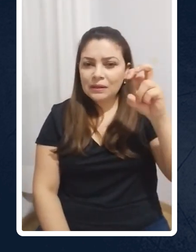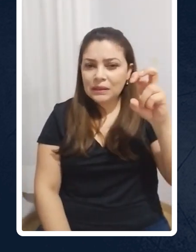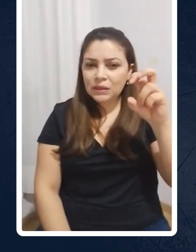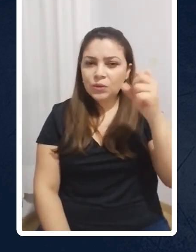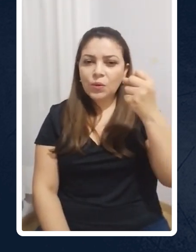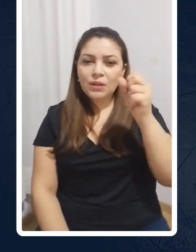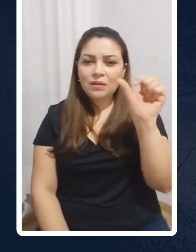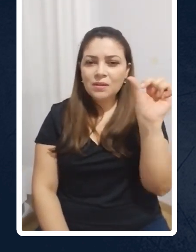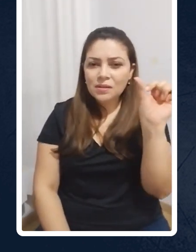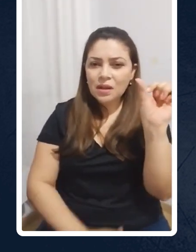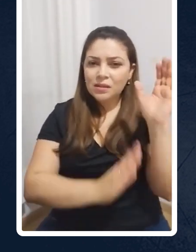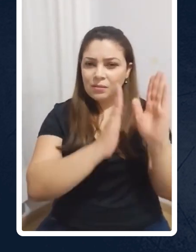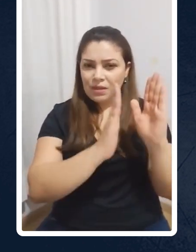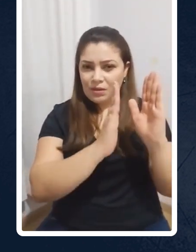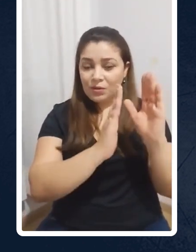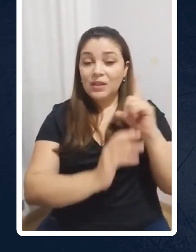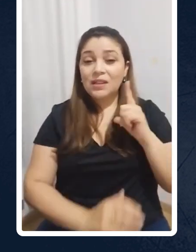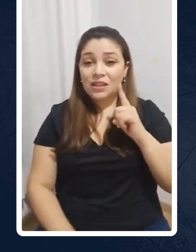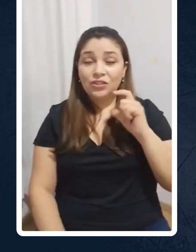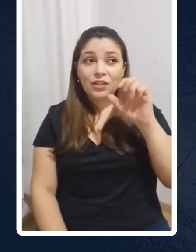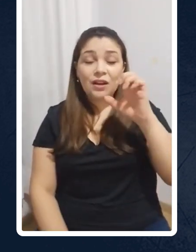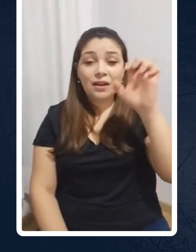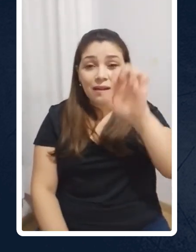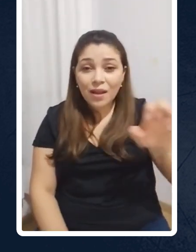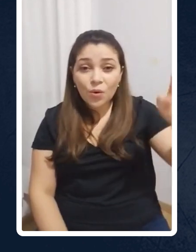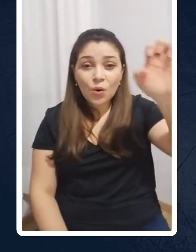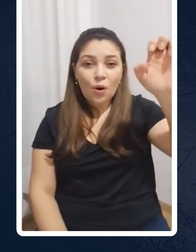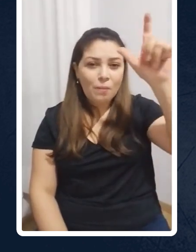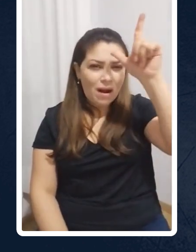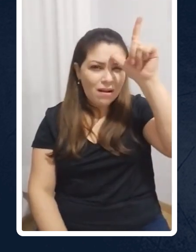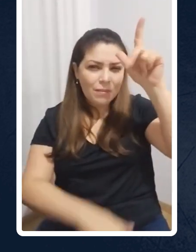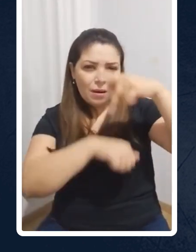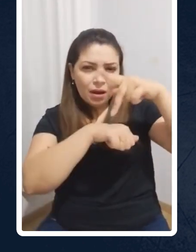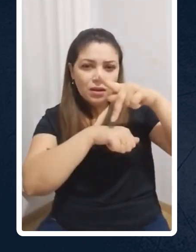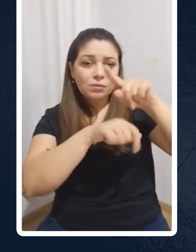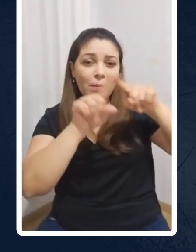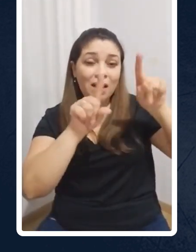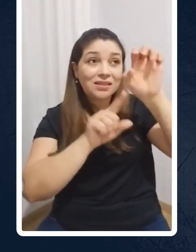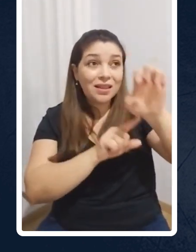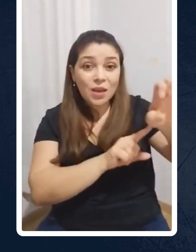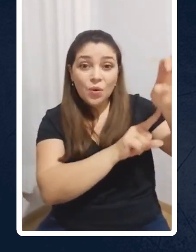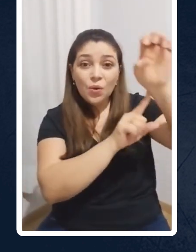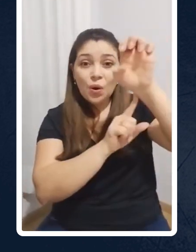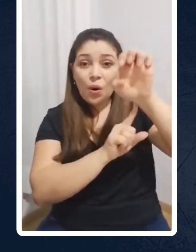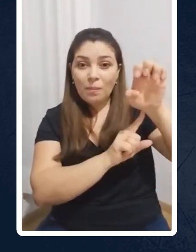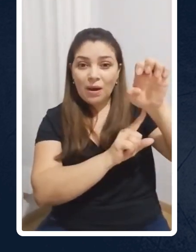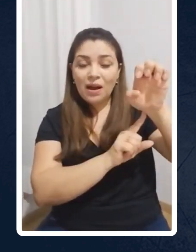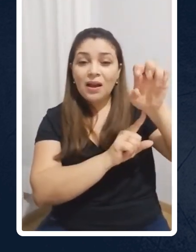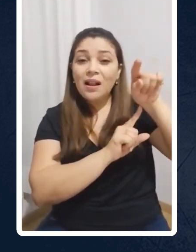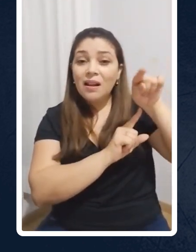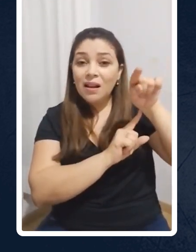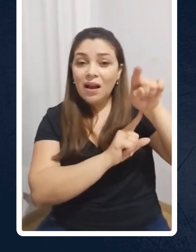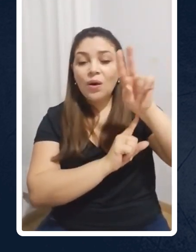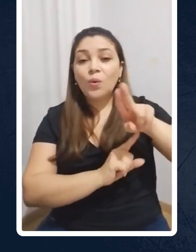Naquela época, na Europa, não era a Alemanha só, não. Na Europa era oralismo. Significa ou o surdo fala ou não se